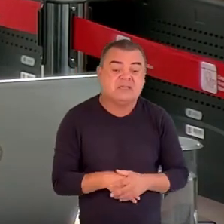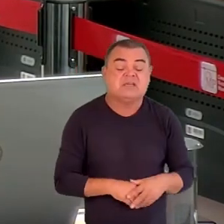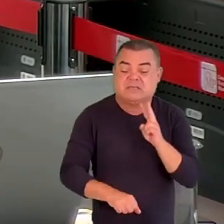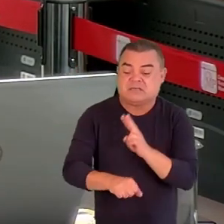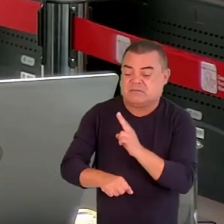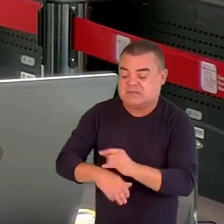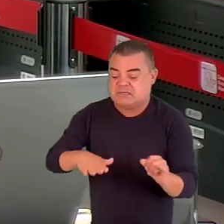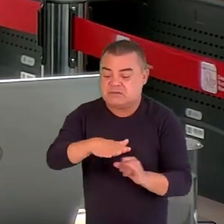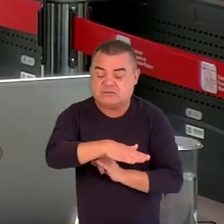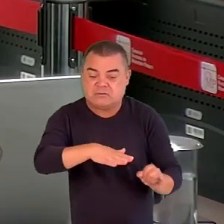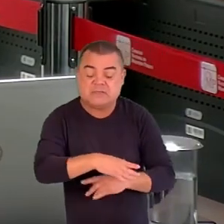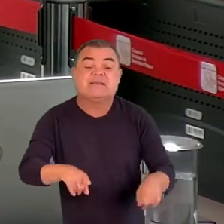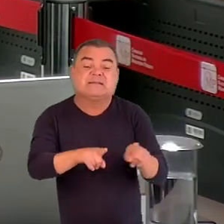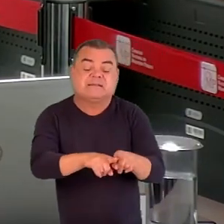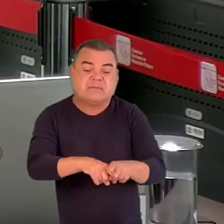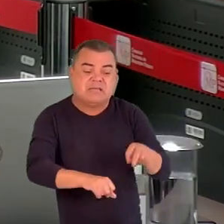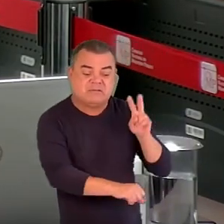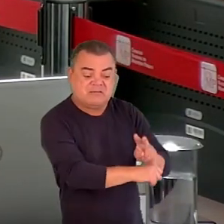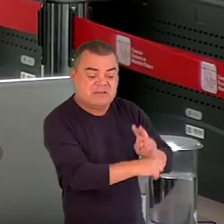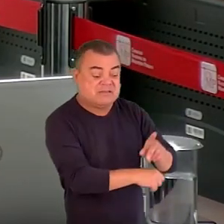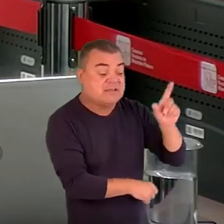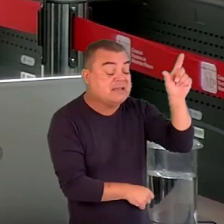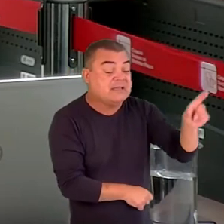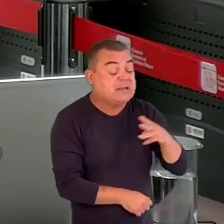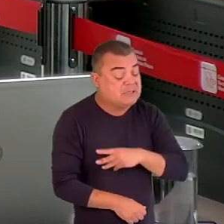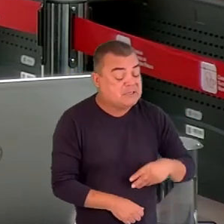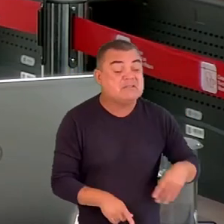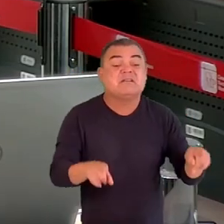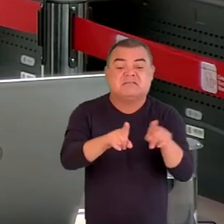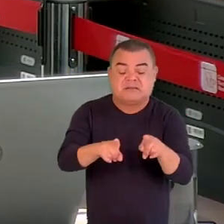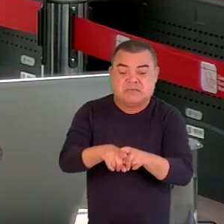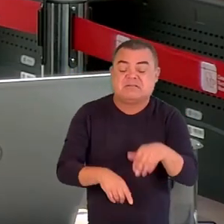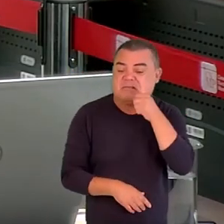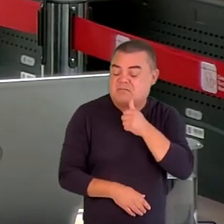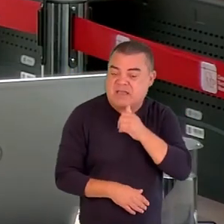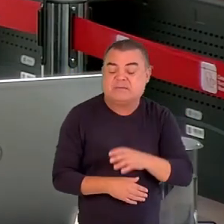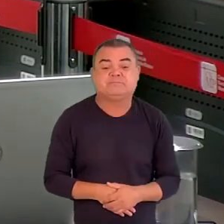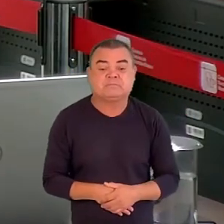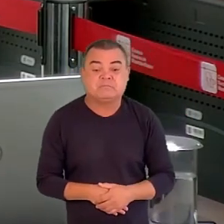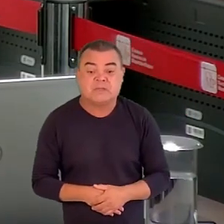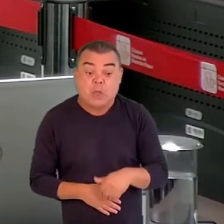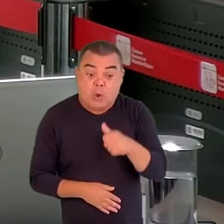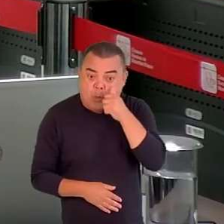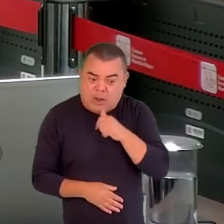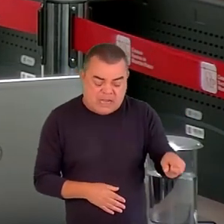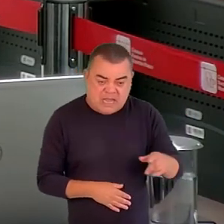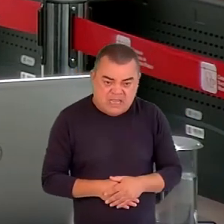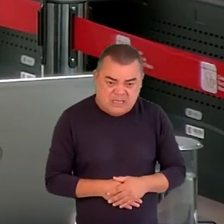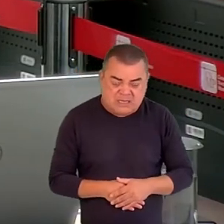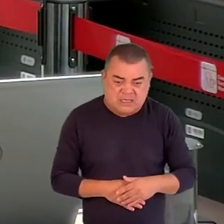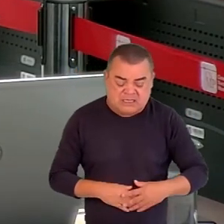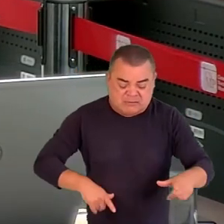em defesa da ministra e em defesa da mulher. É uma mulher que alcança um dos cargos mais importantes